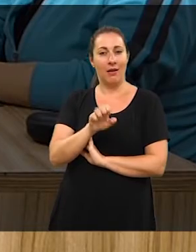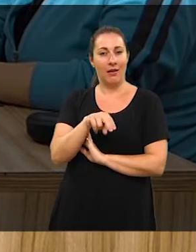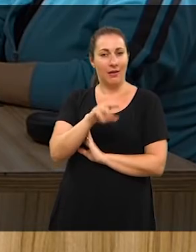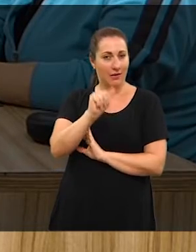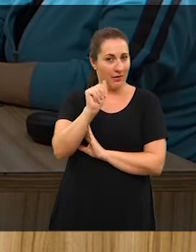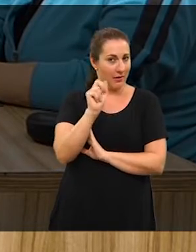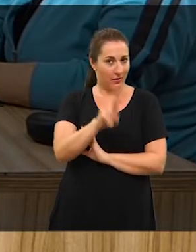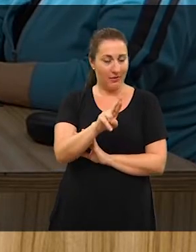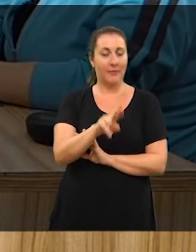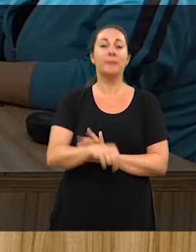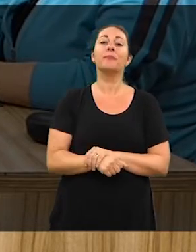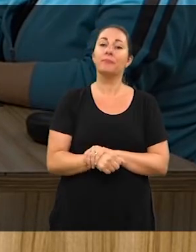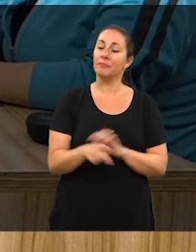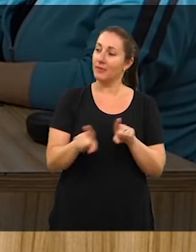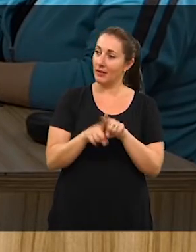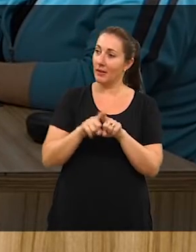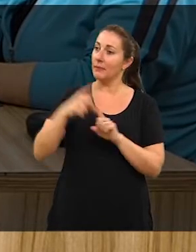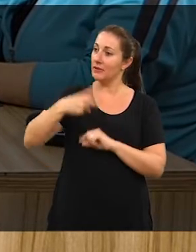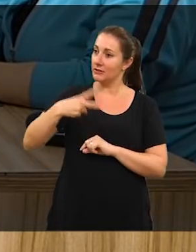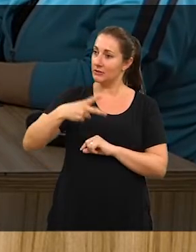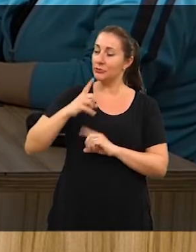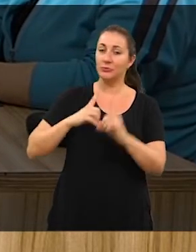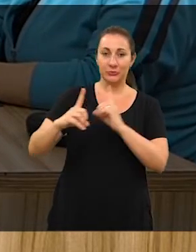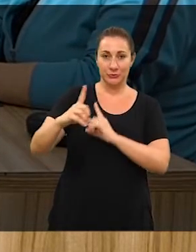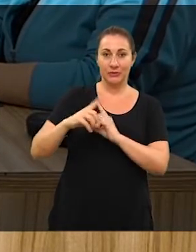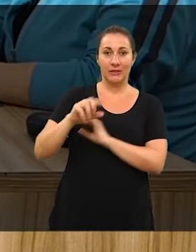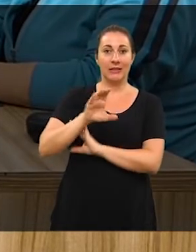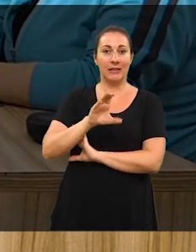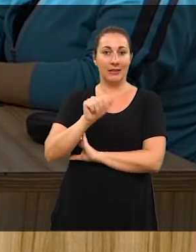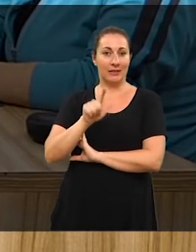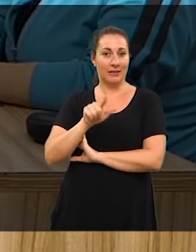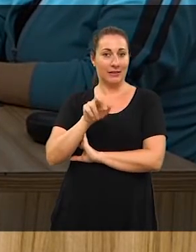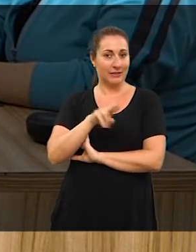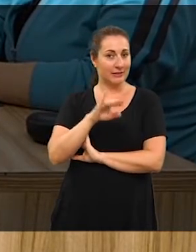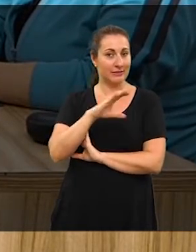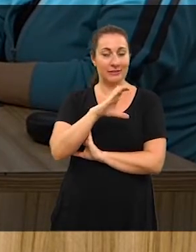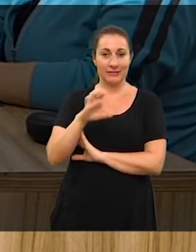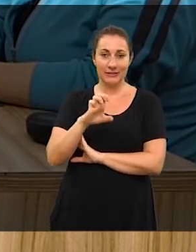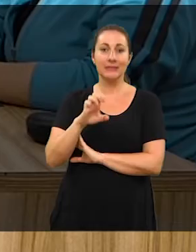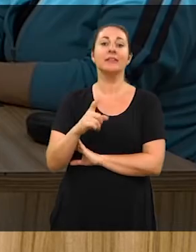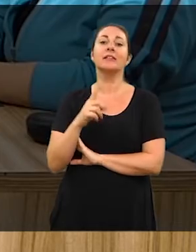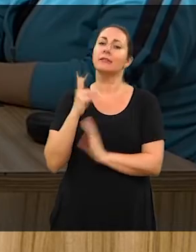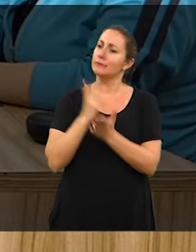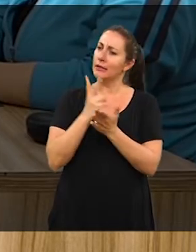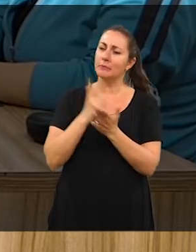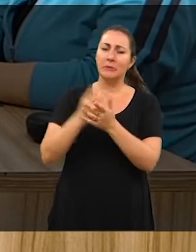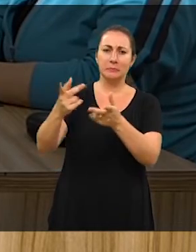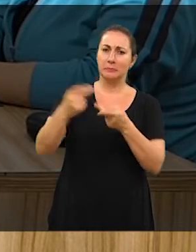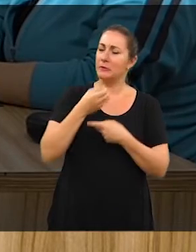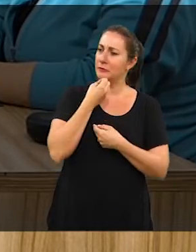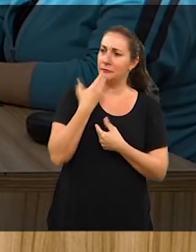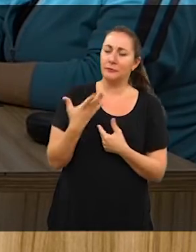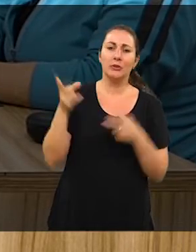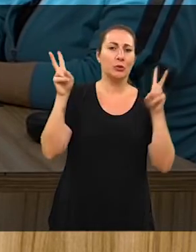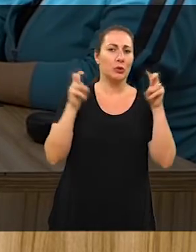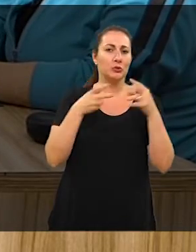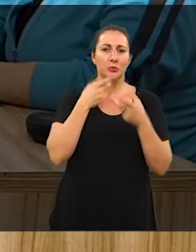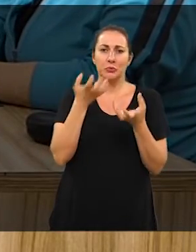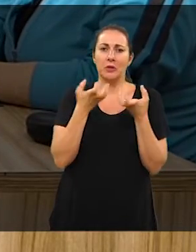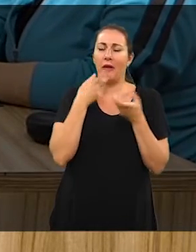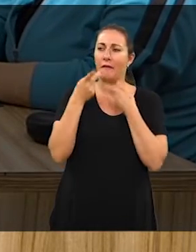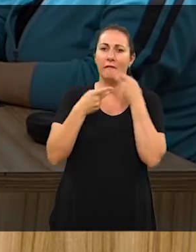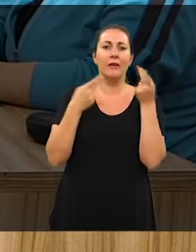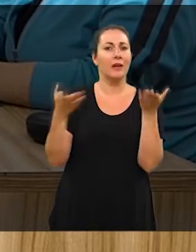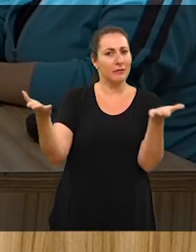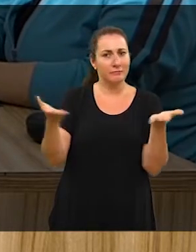educação, aqui de Erechim, Alencar Locke, também a coordenadora adjunta, Clarice Maronese. Estão sempre bem-vindos aqui. Quando tiverem algum assunto que queiram